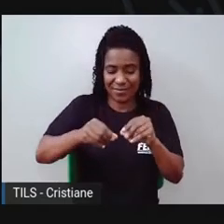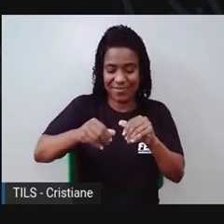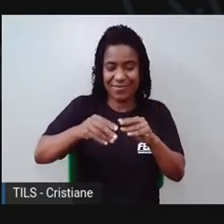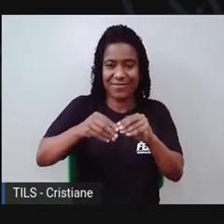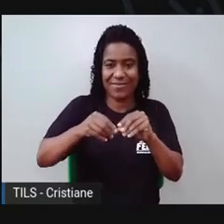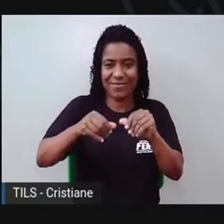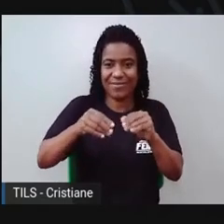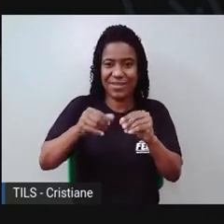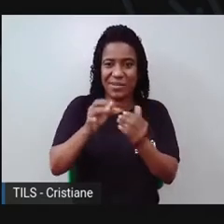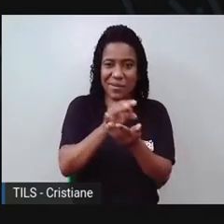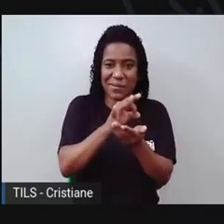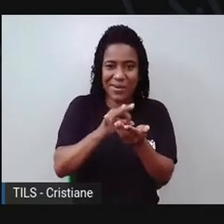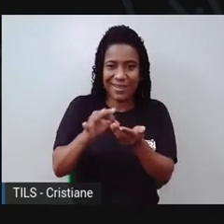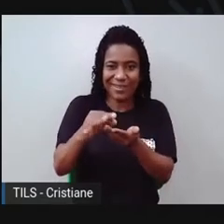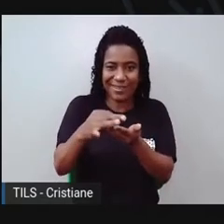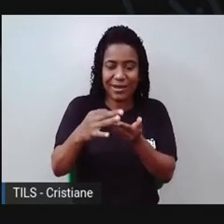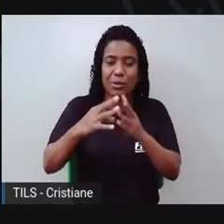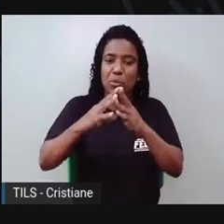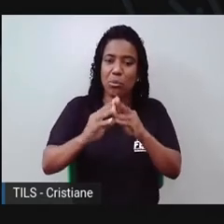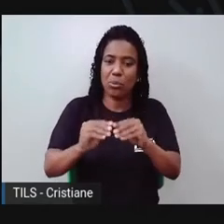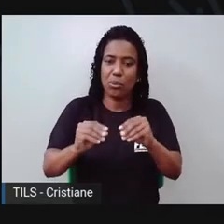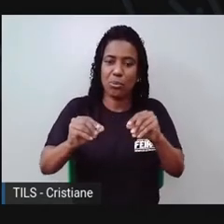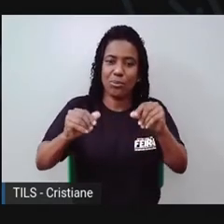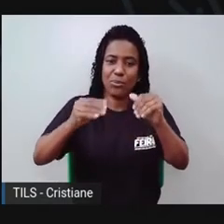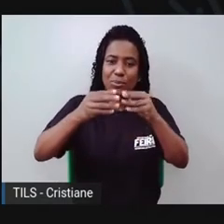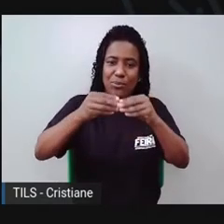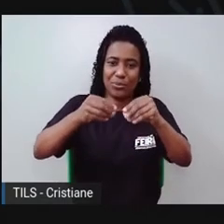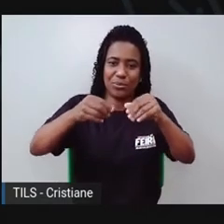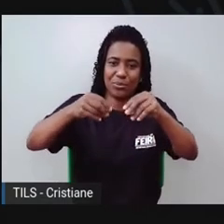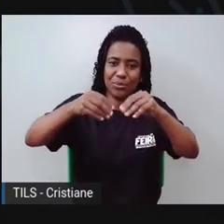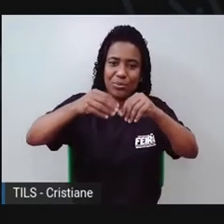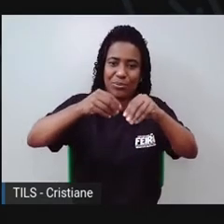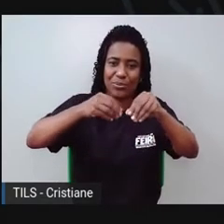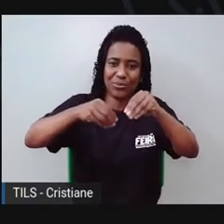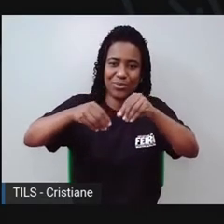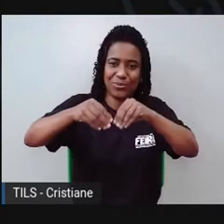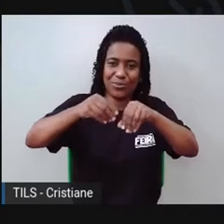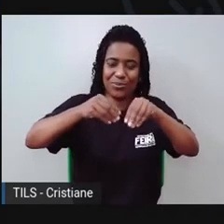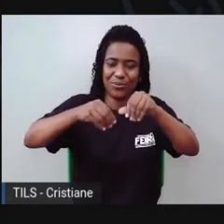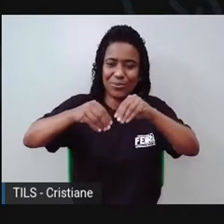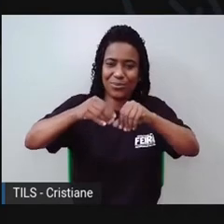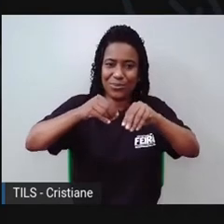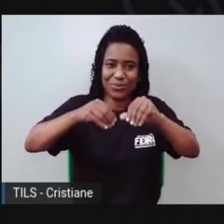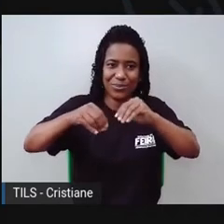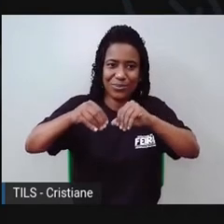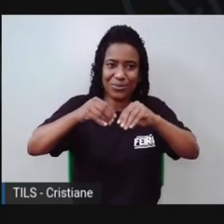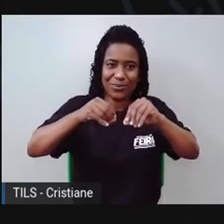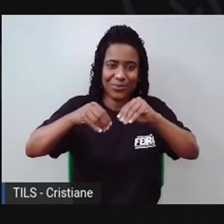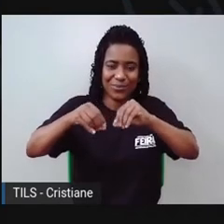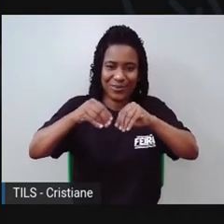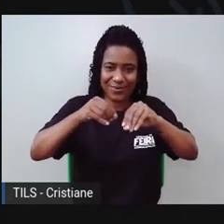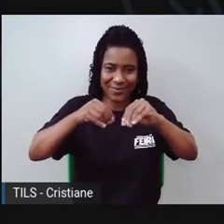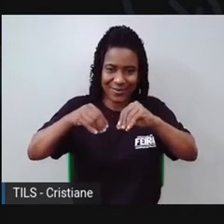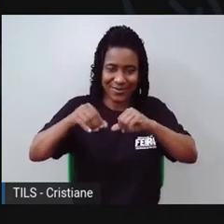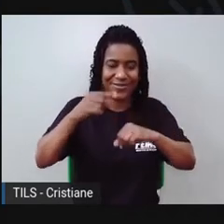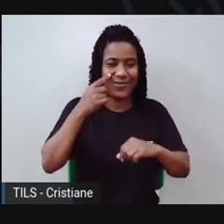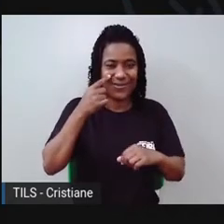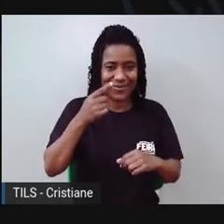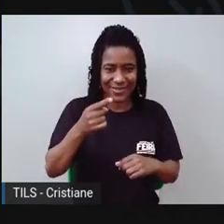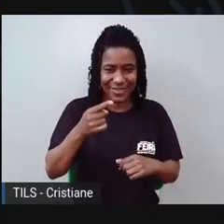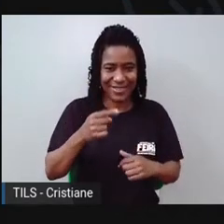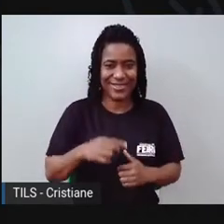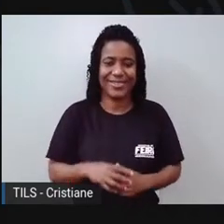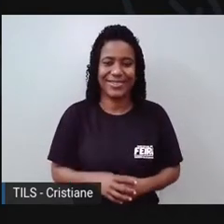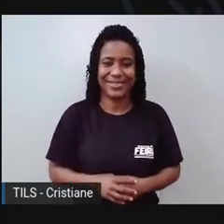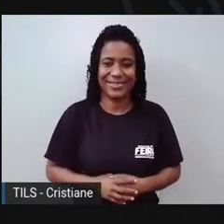essas bolinhas aqui, pra ele ficar uma farofinha bem solta. Só pode fazer a massa na hora que essa farofinha